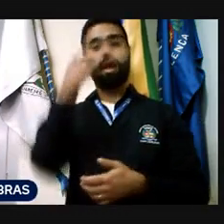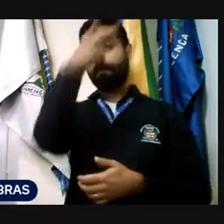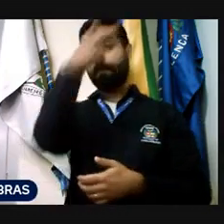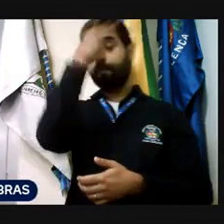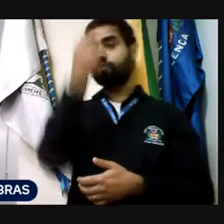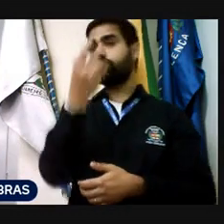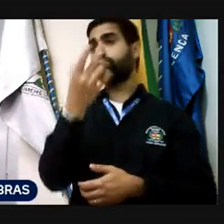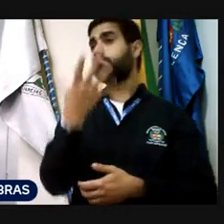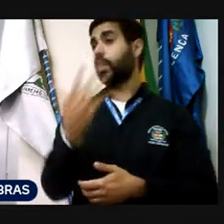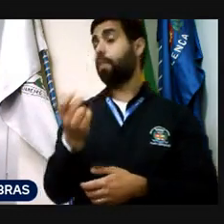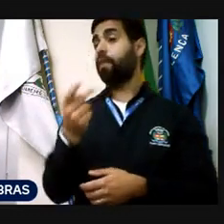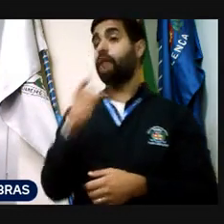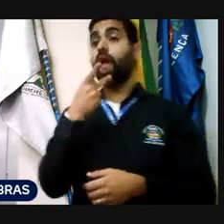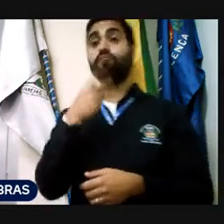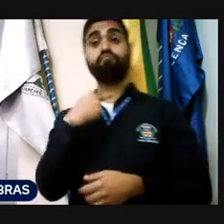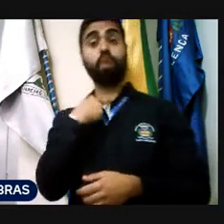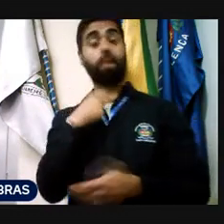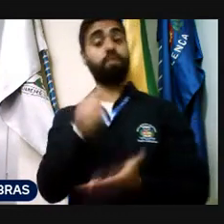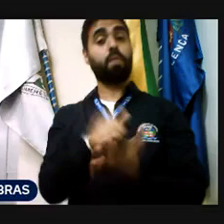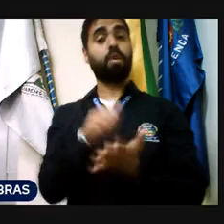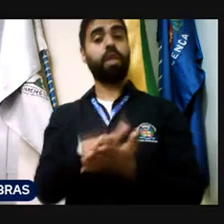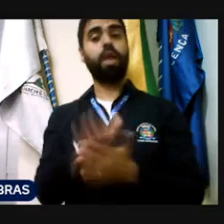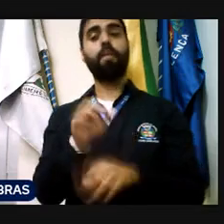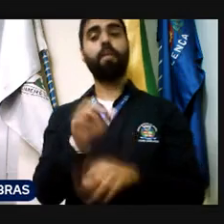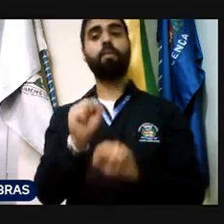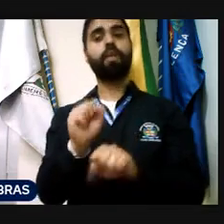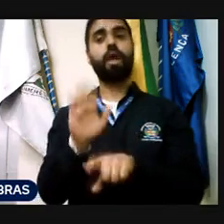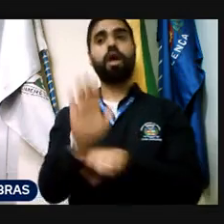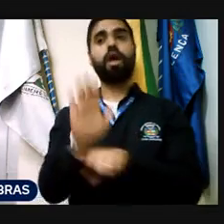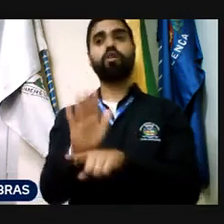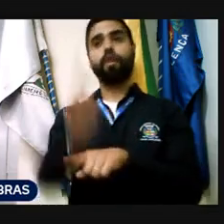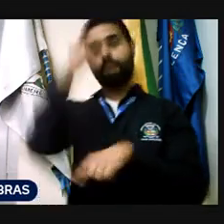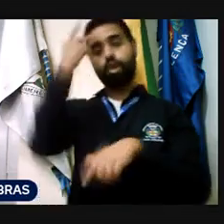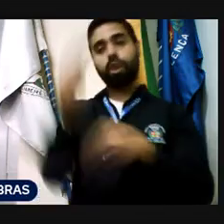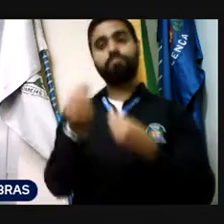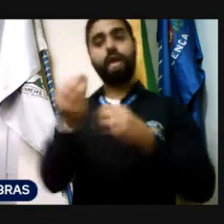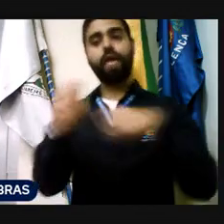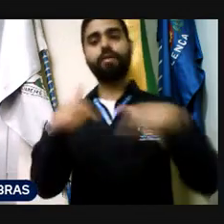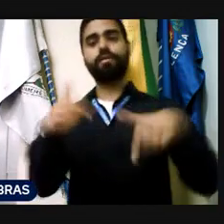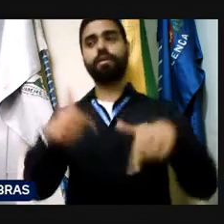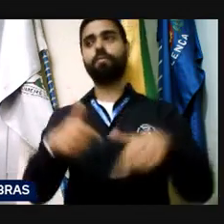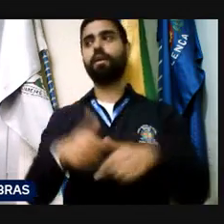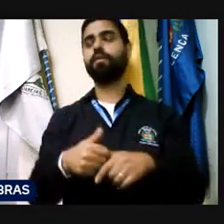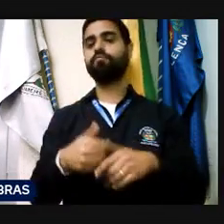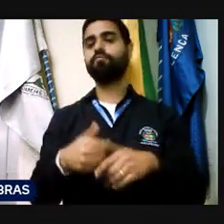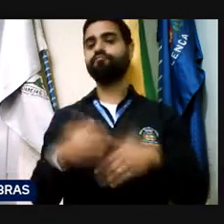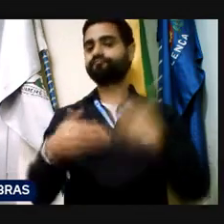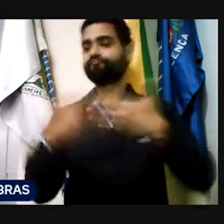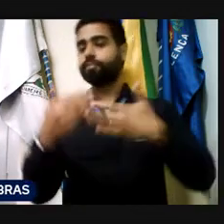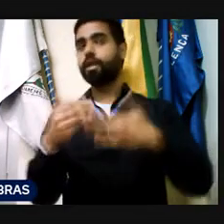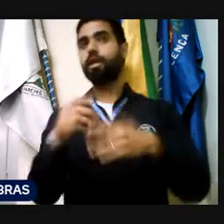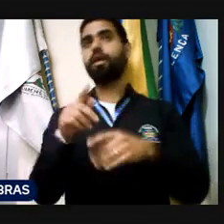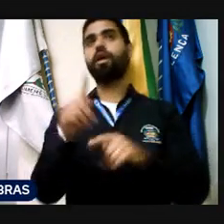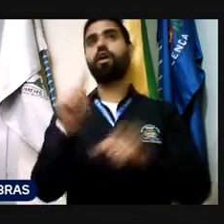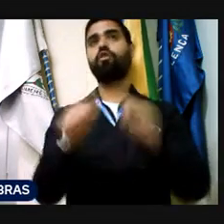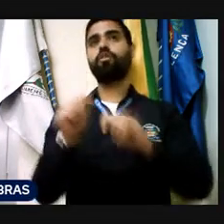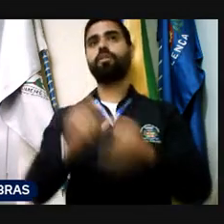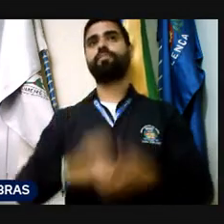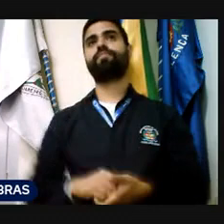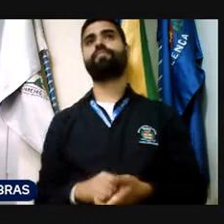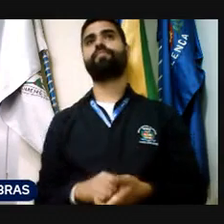isso para poder atender quem dá emprego, entendeu? E gera renda.